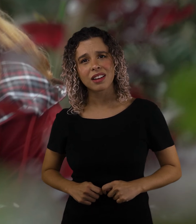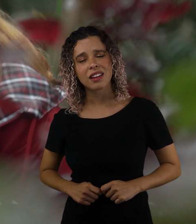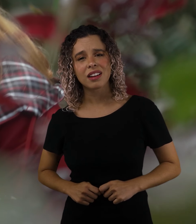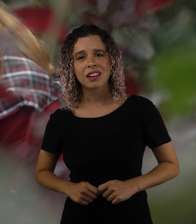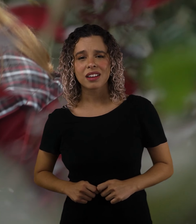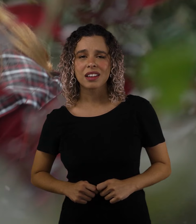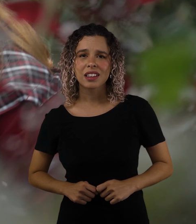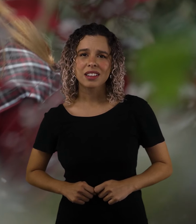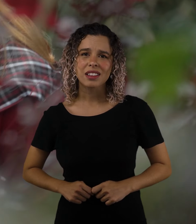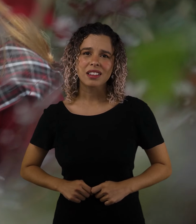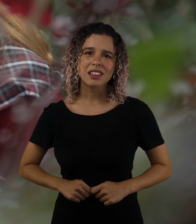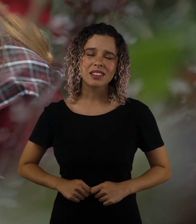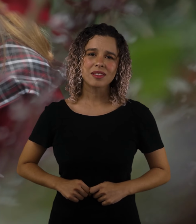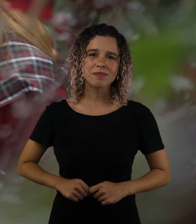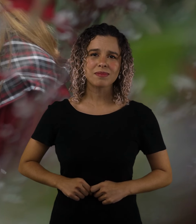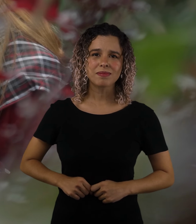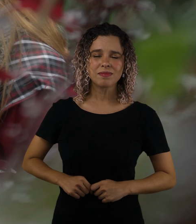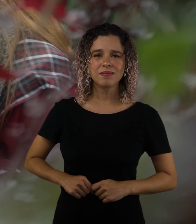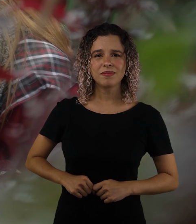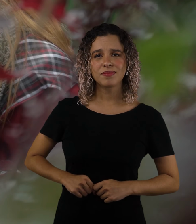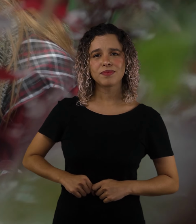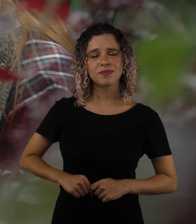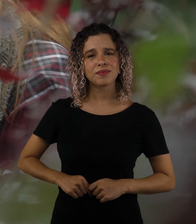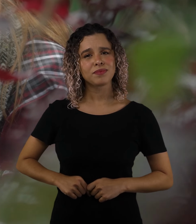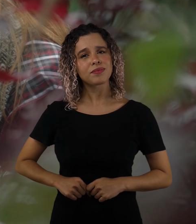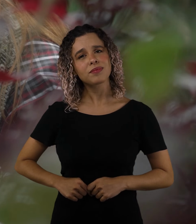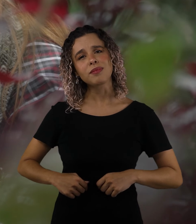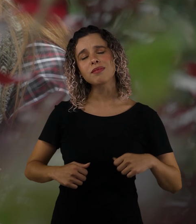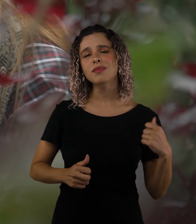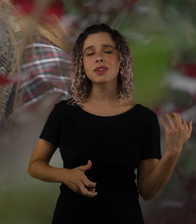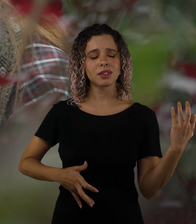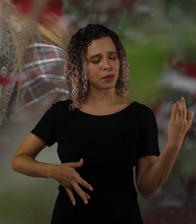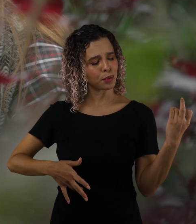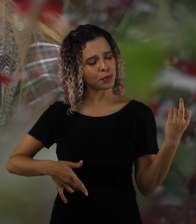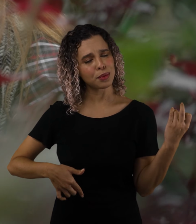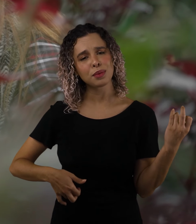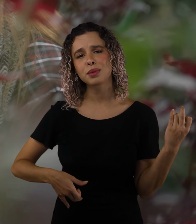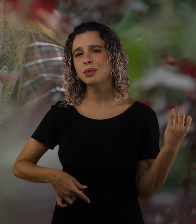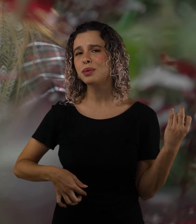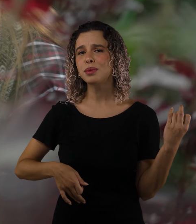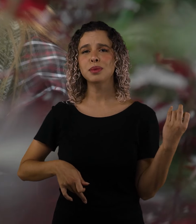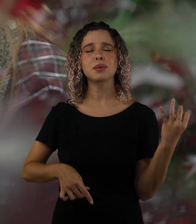behind. Sentada entre folhagens verdes e vermelhas, fico serena e contemplo ao redor.